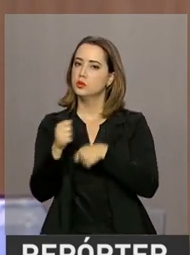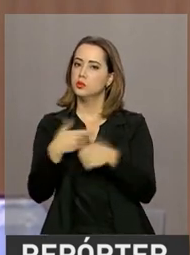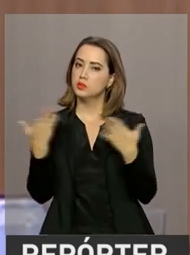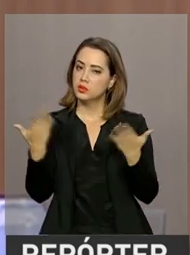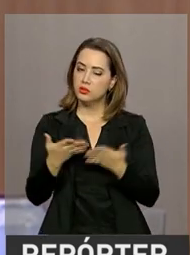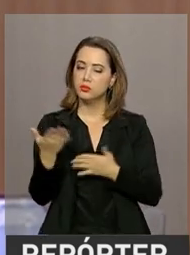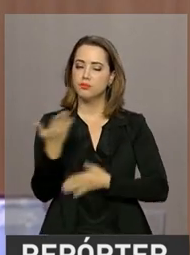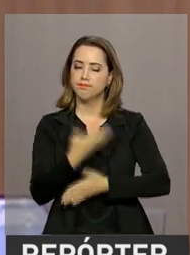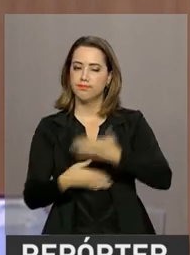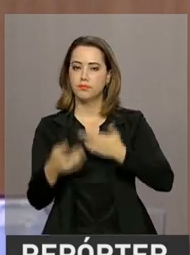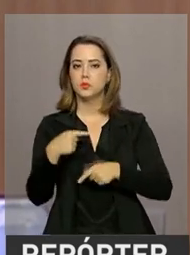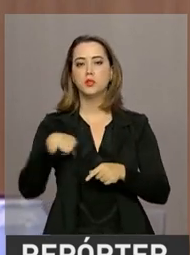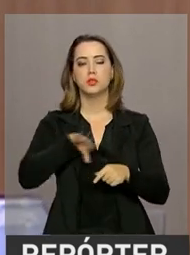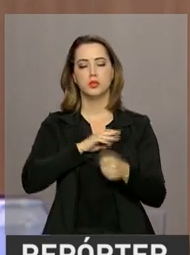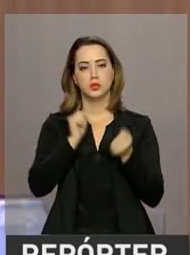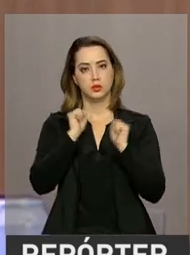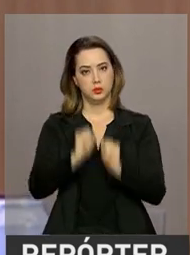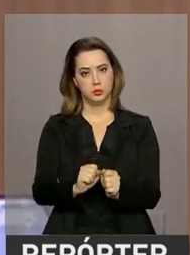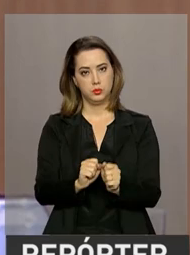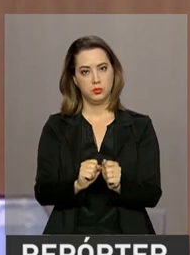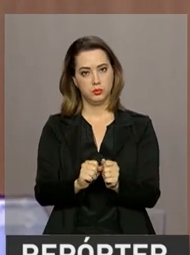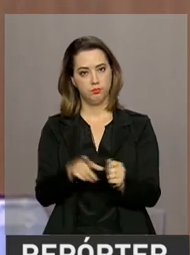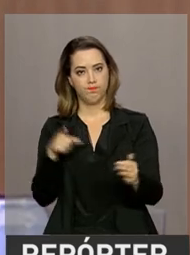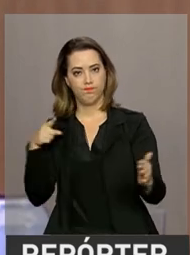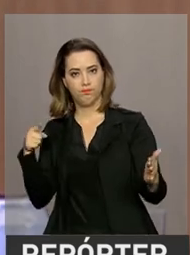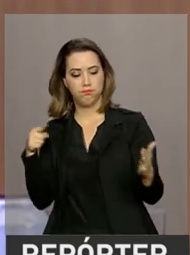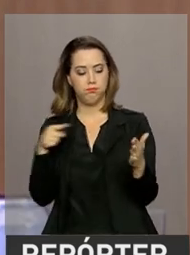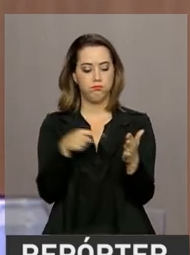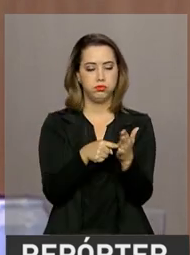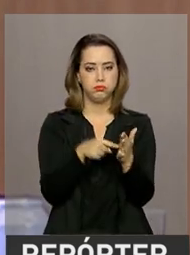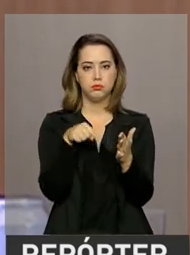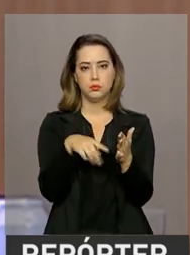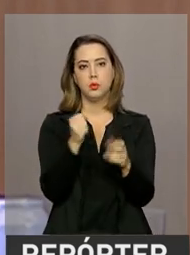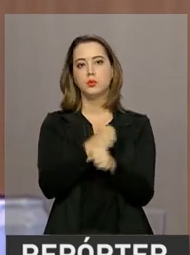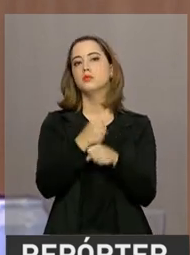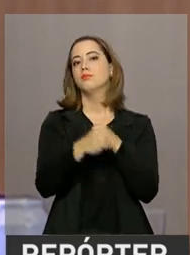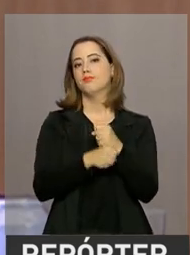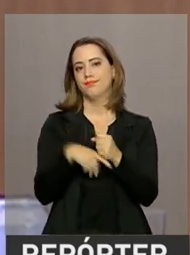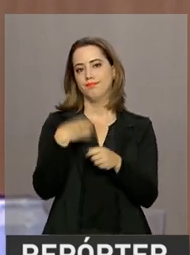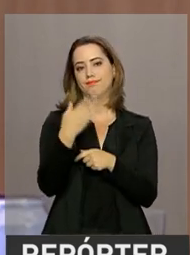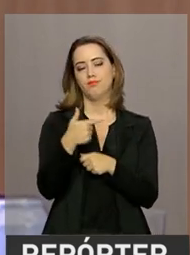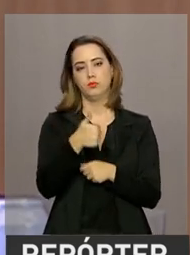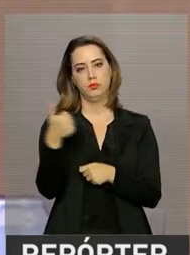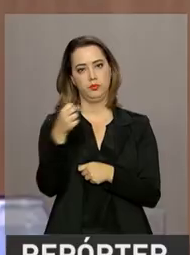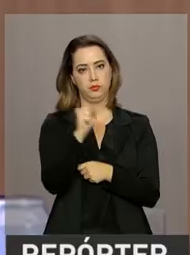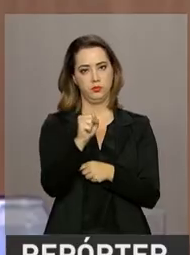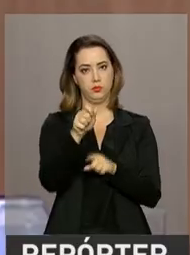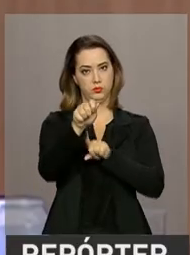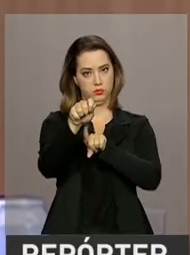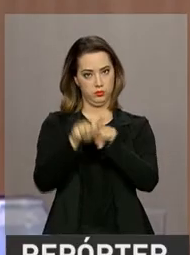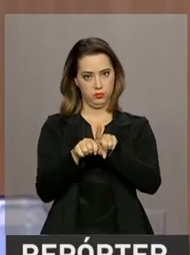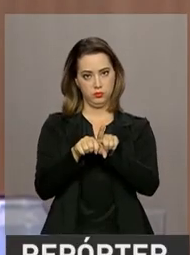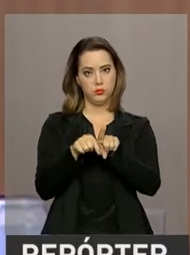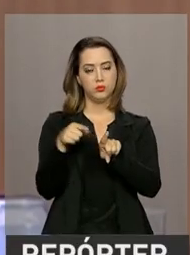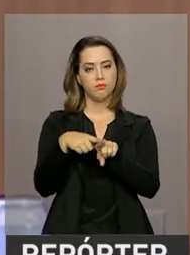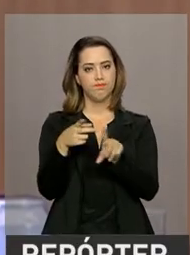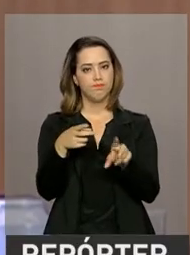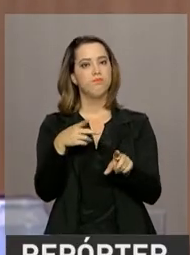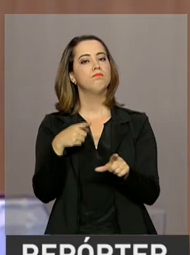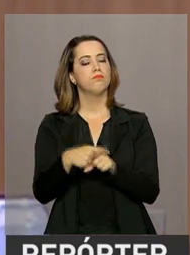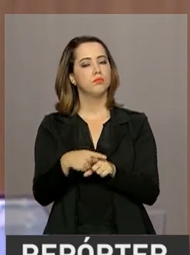condições para atingir o centro da Meta Em 2017 ou seja daqui a 18 meses estamos com